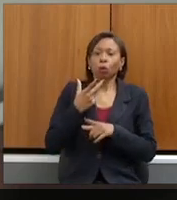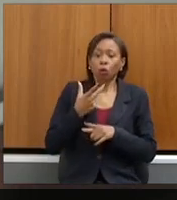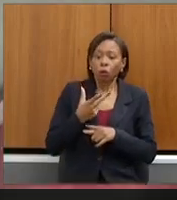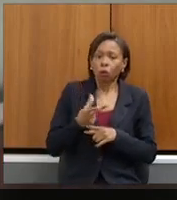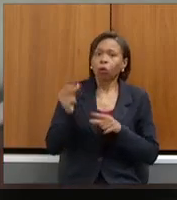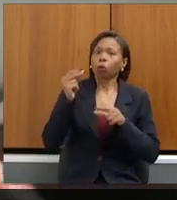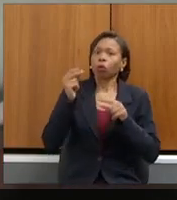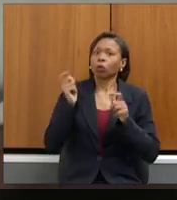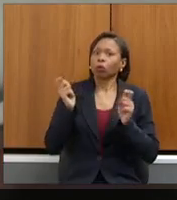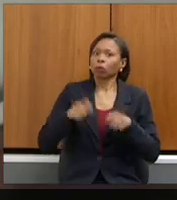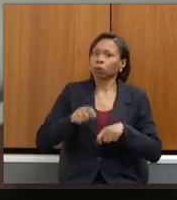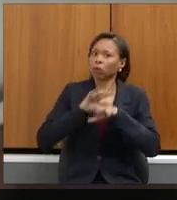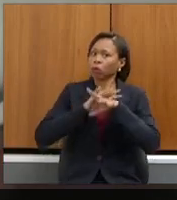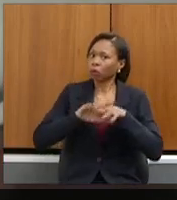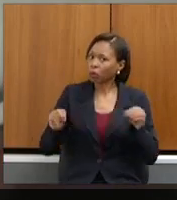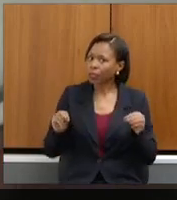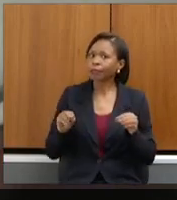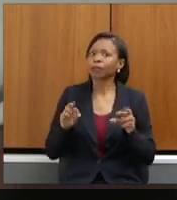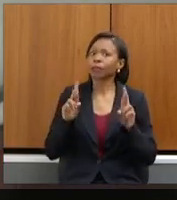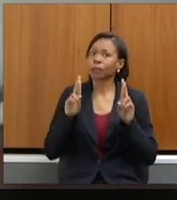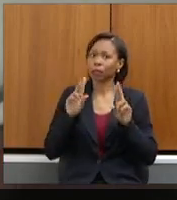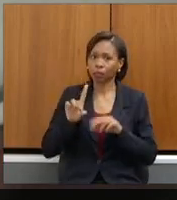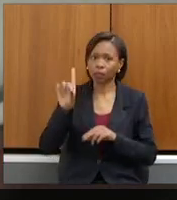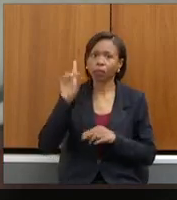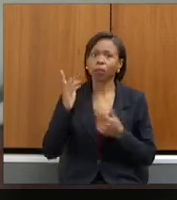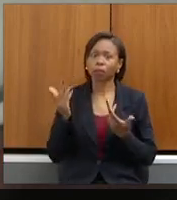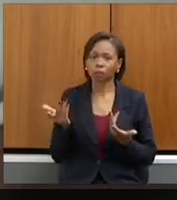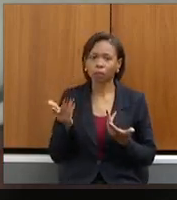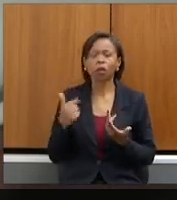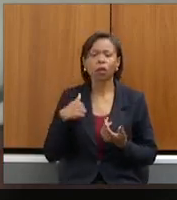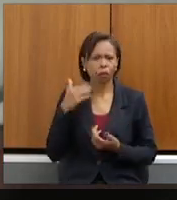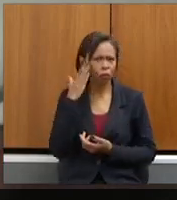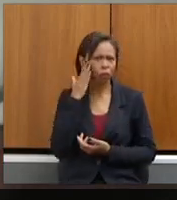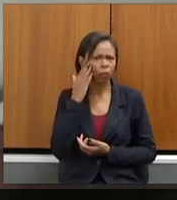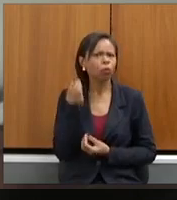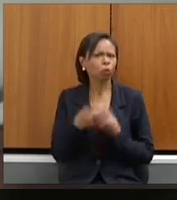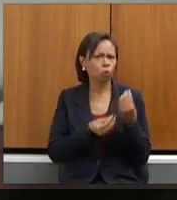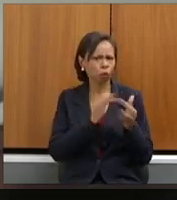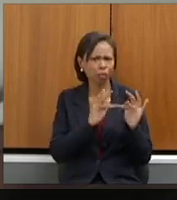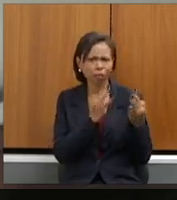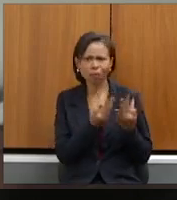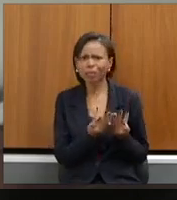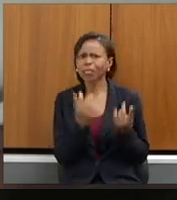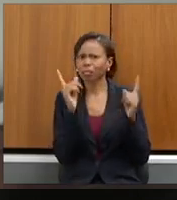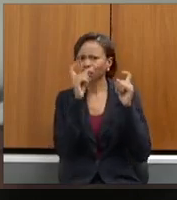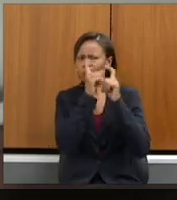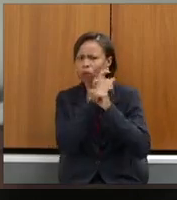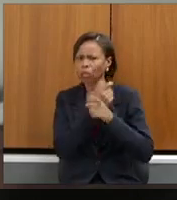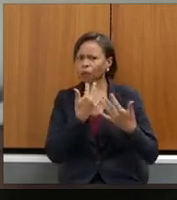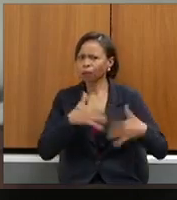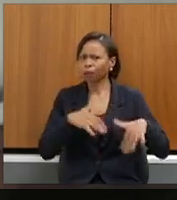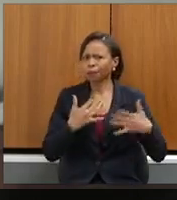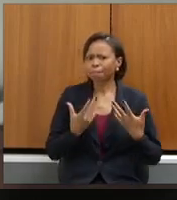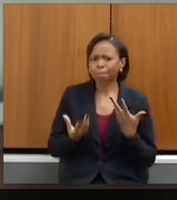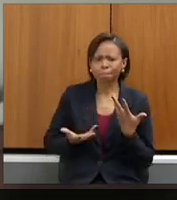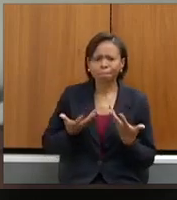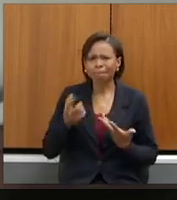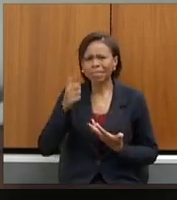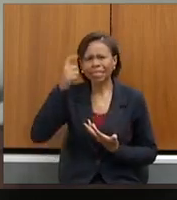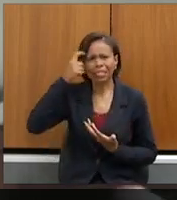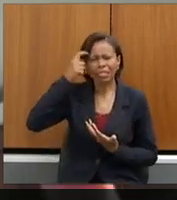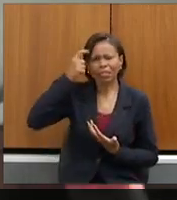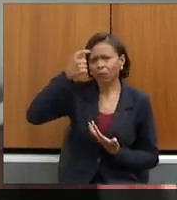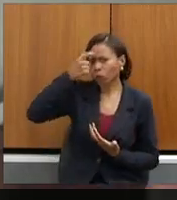eu sei o que que é que tá passando com as famílias dentro do lado do consciente das pessoas 20 pessoal